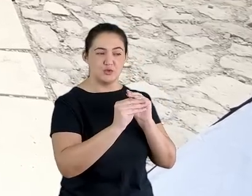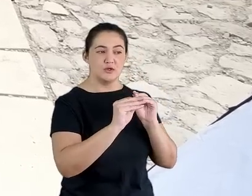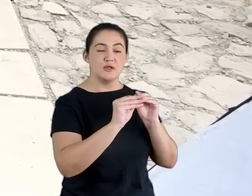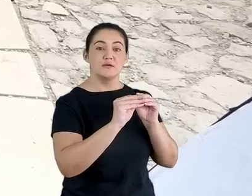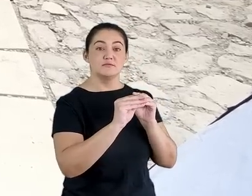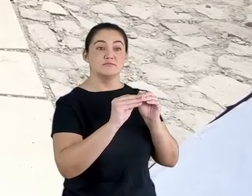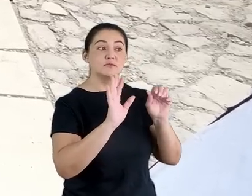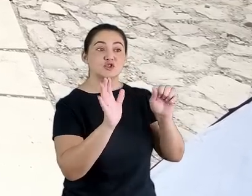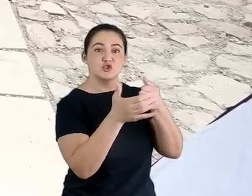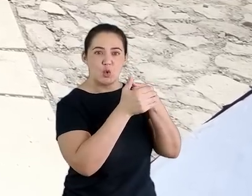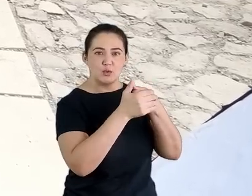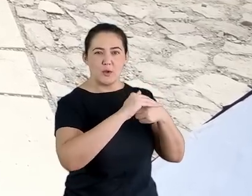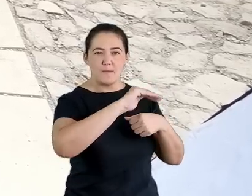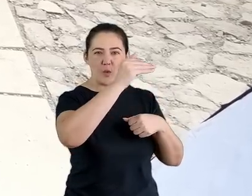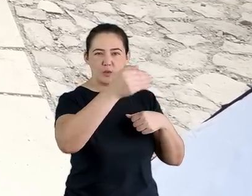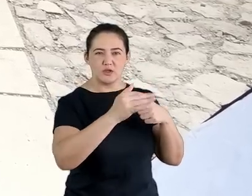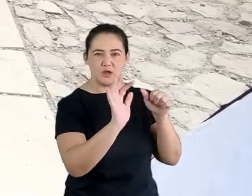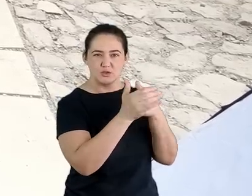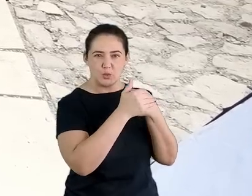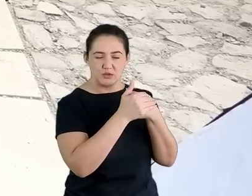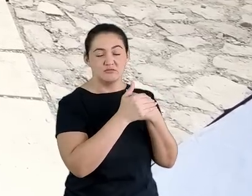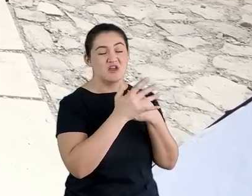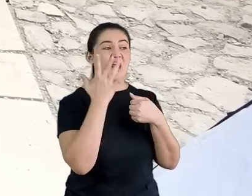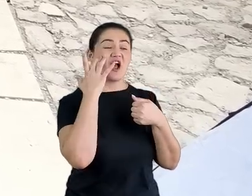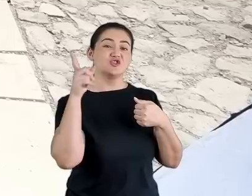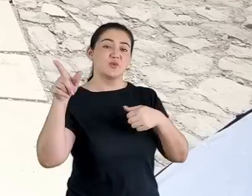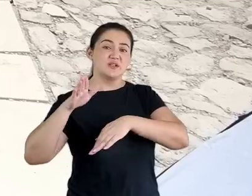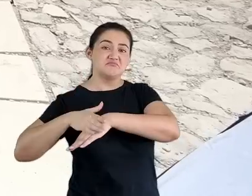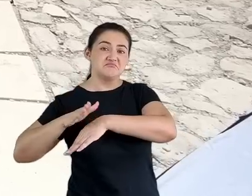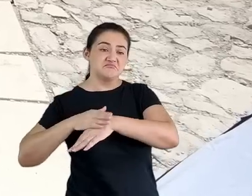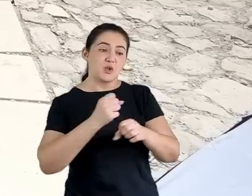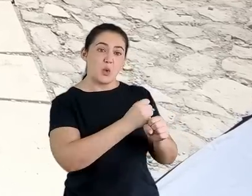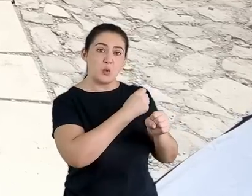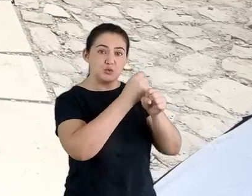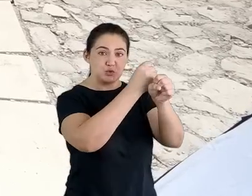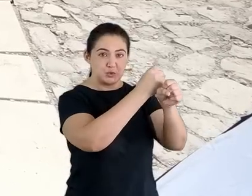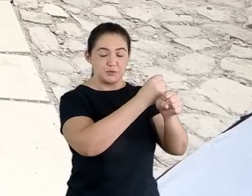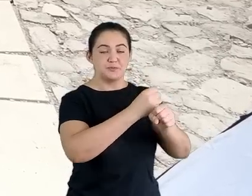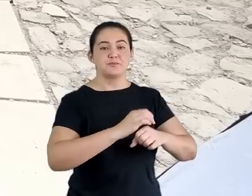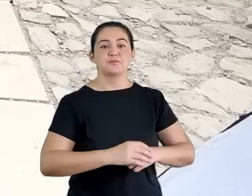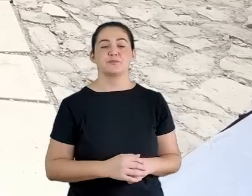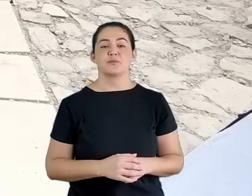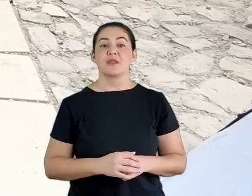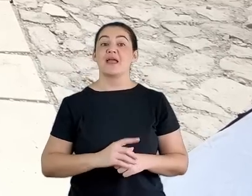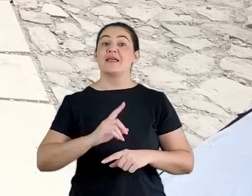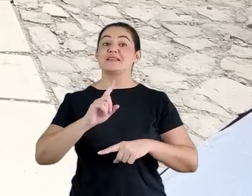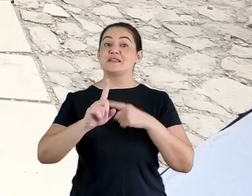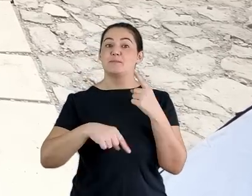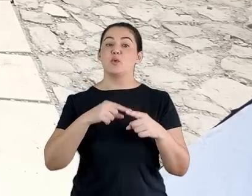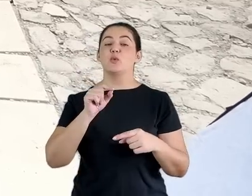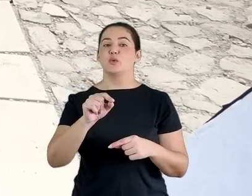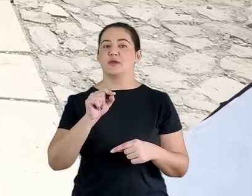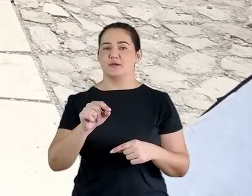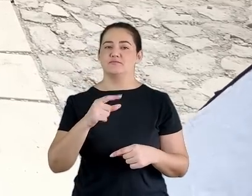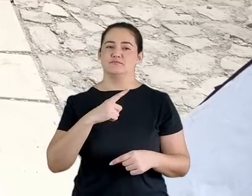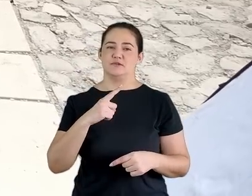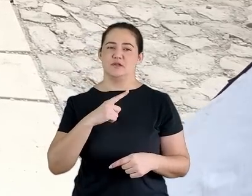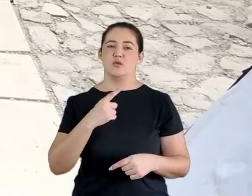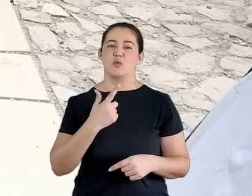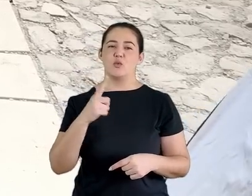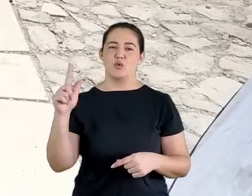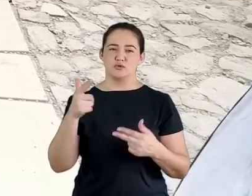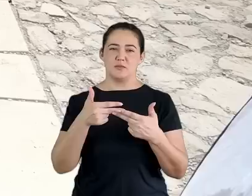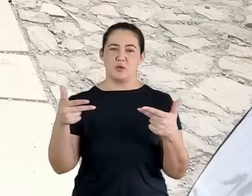programa de hoje. Mas, mesmo que essa piscina seja um remendo arquitetônico posterior à época de Herodes, eu tenho